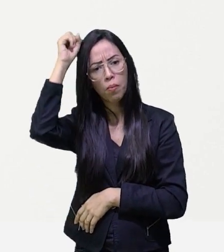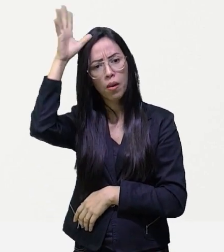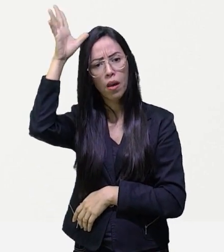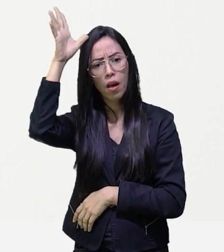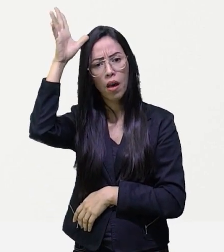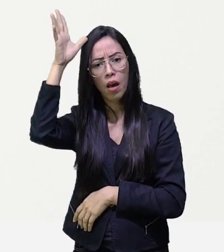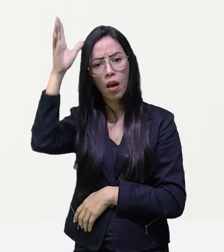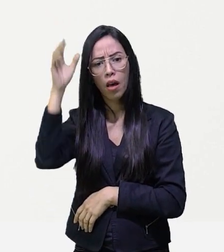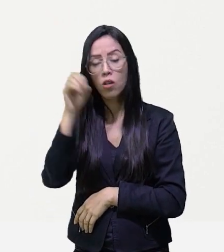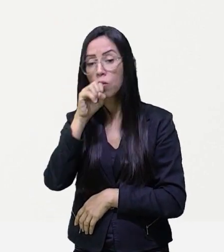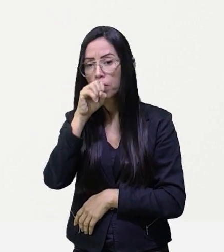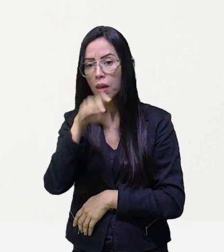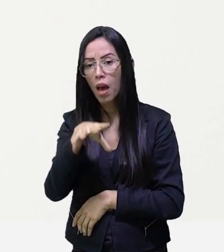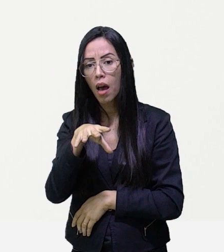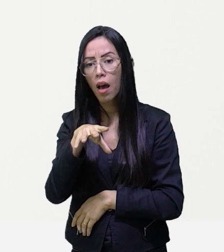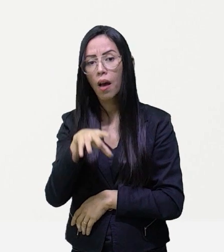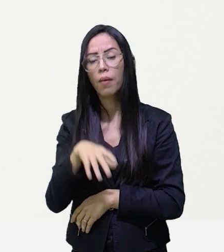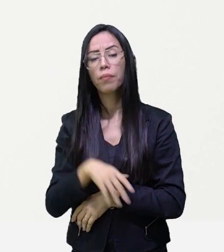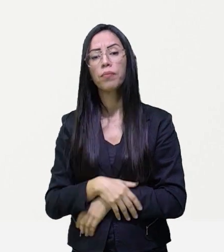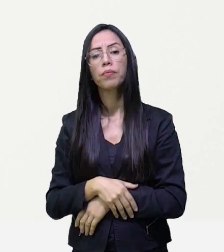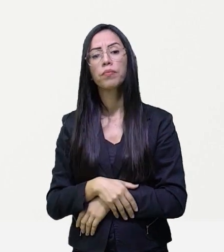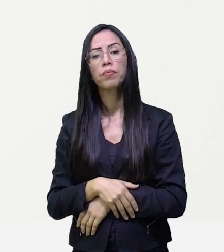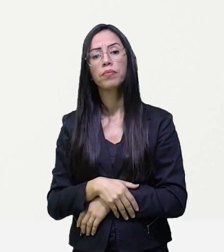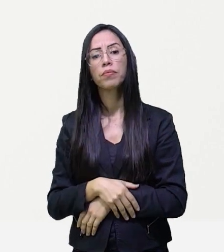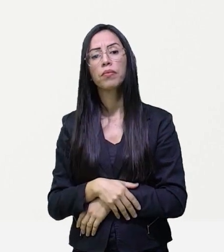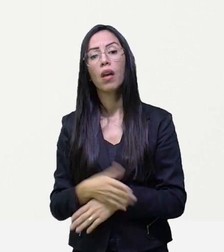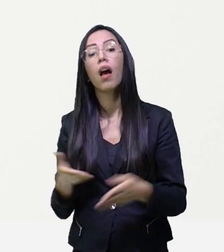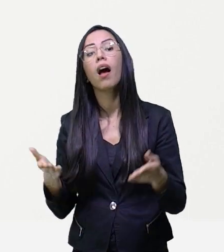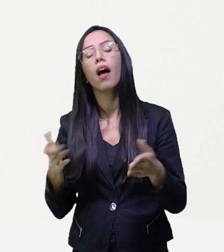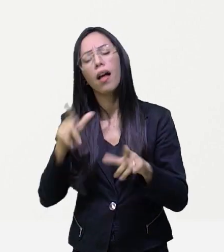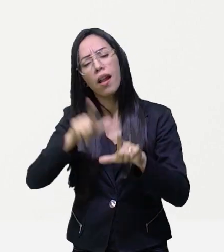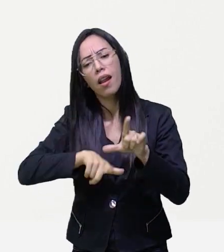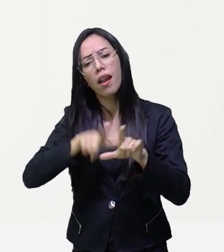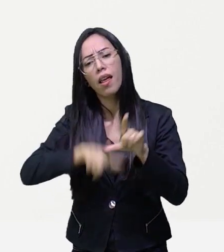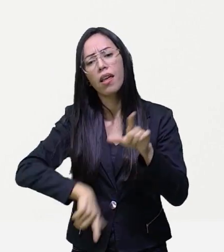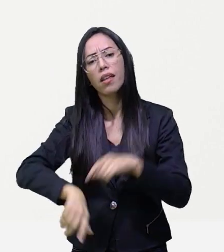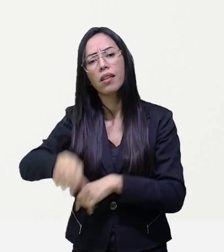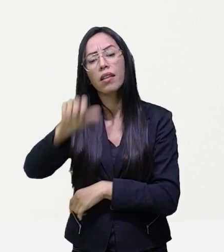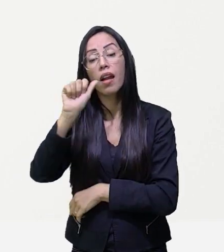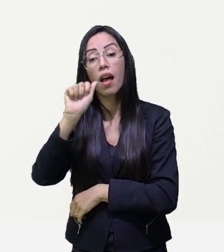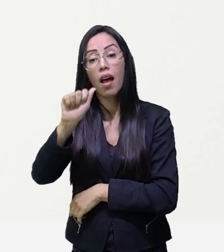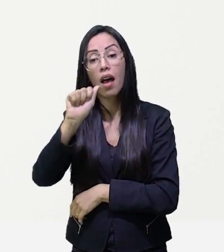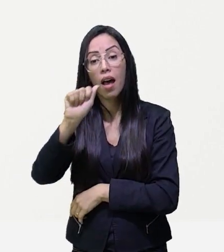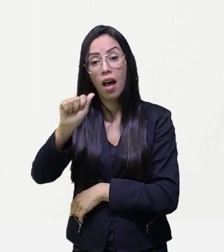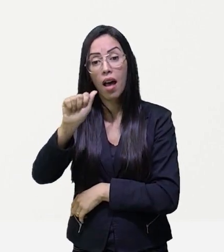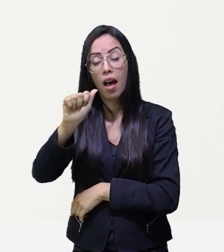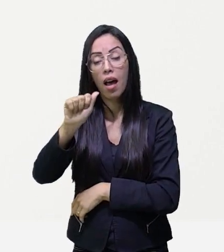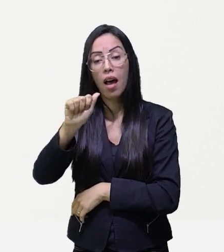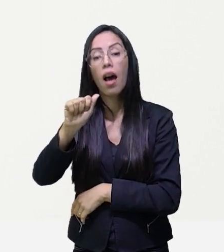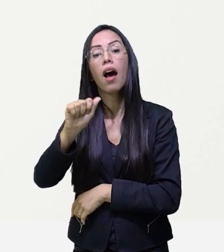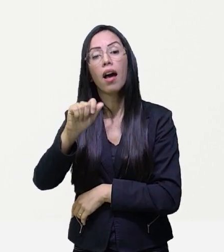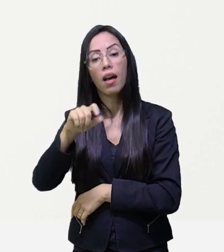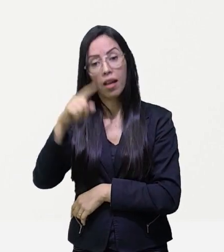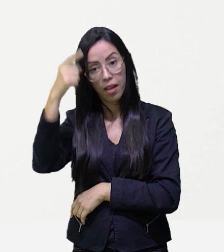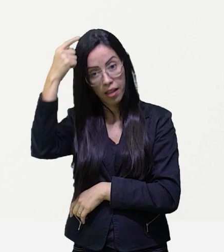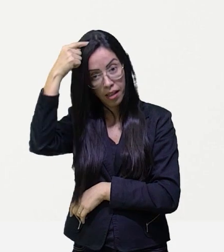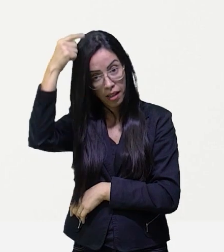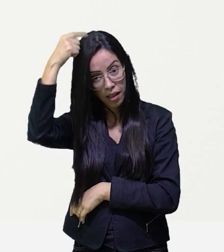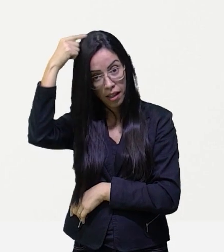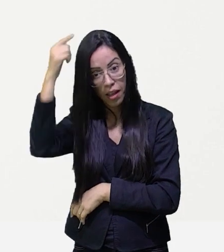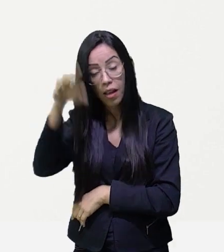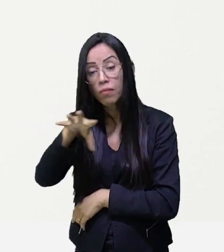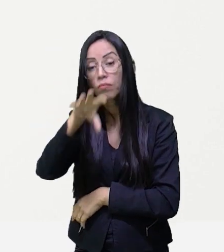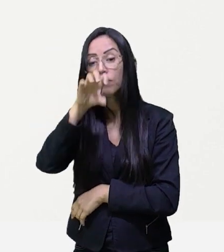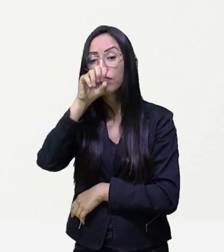verificar. Quem colocou A acertou, não é? Para respirar. Muito bem. Vamos para o